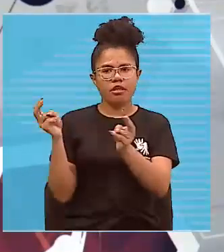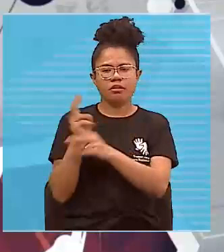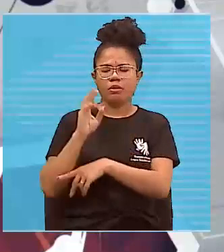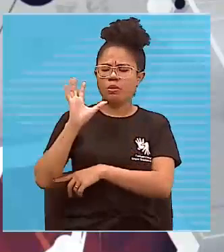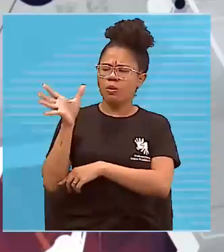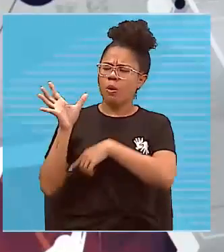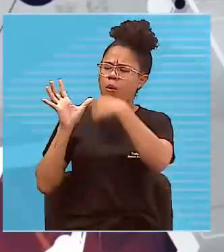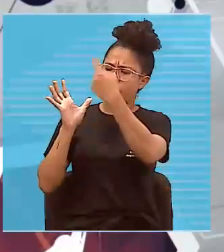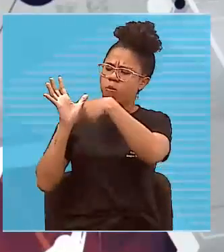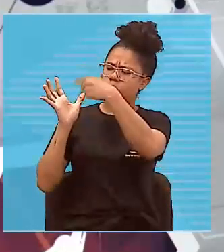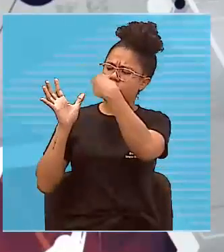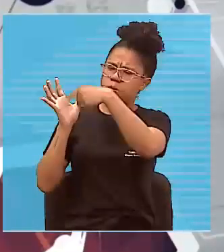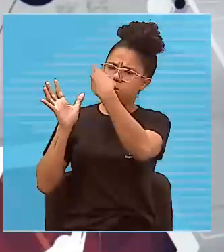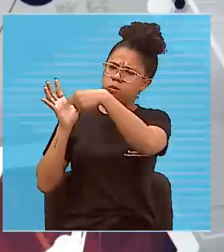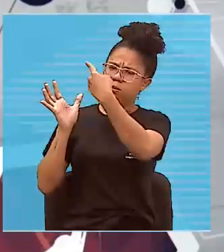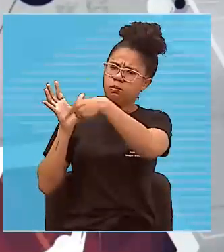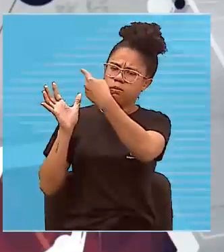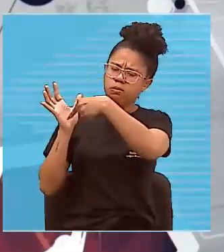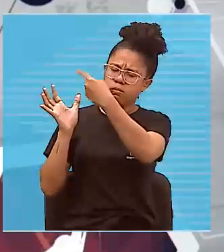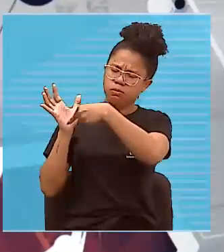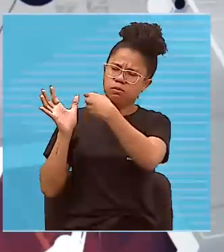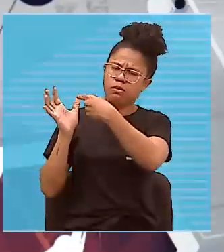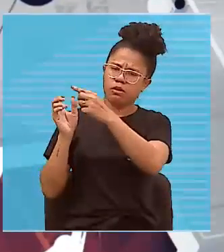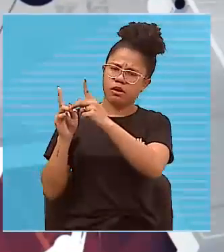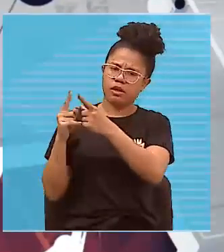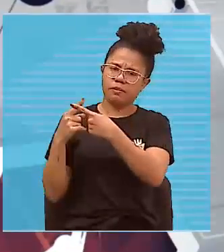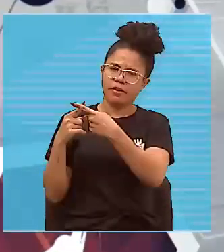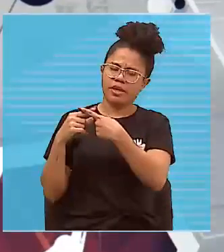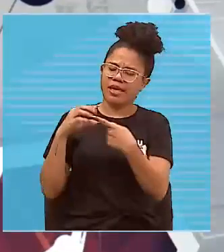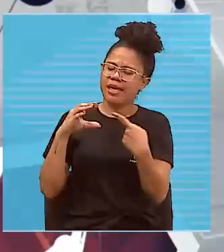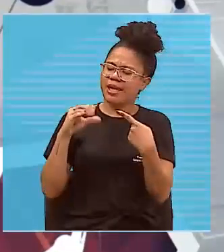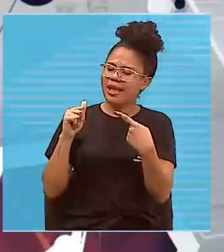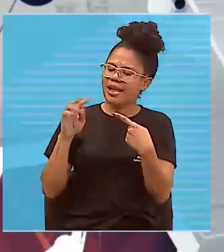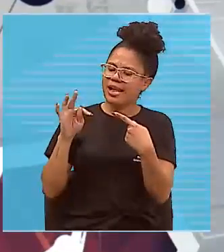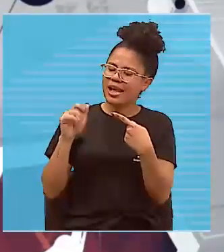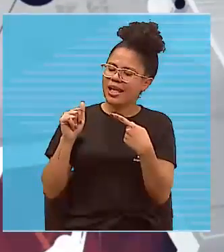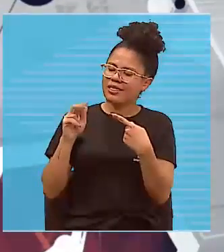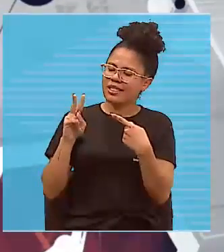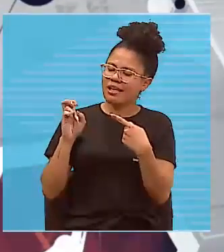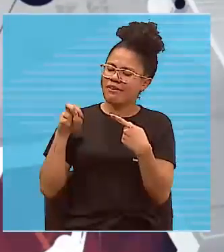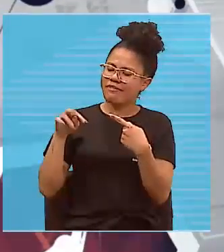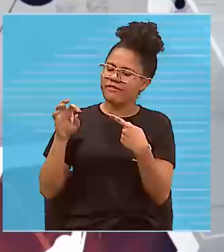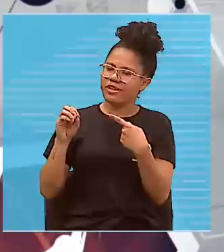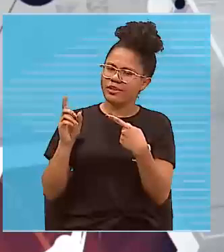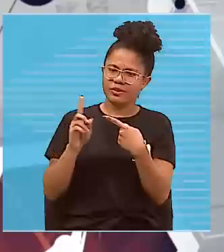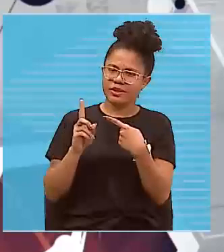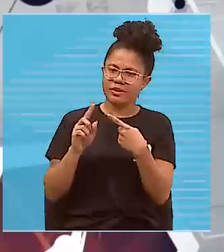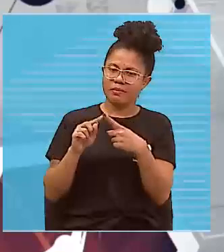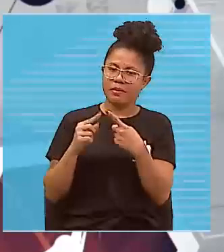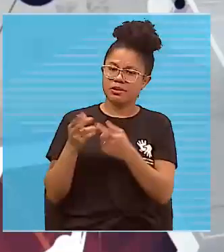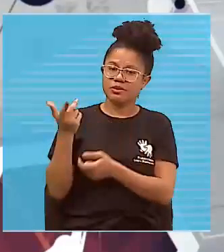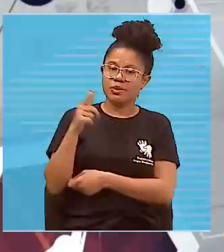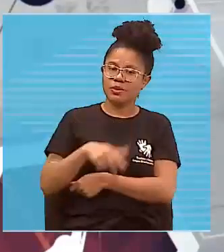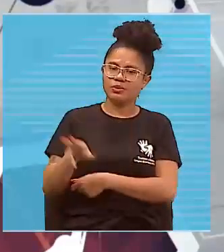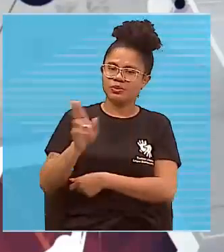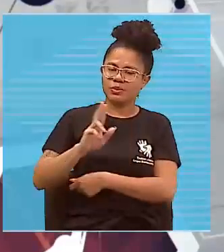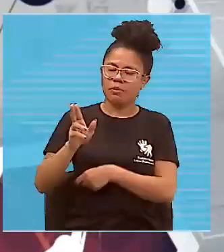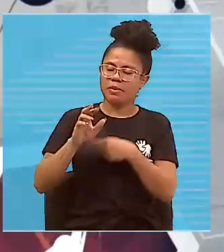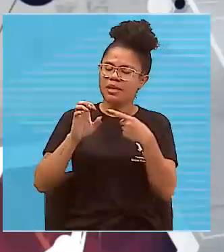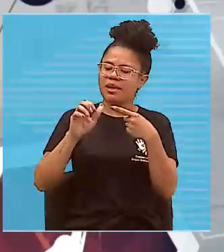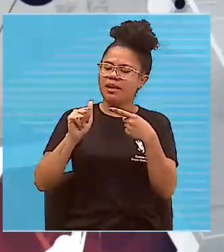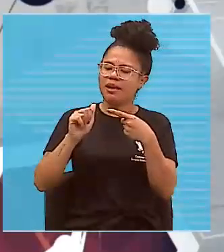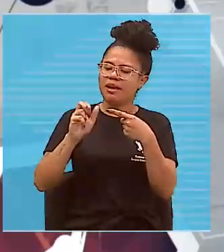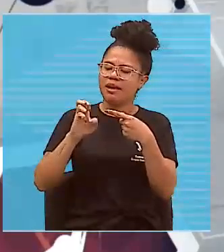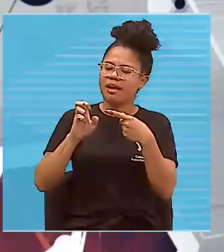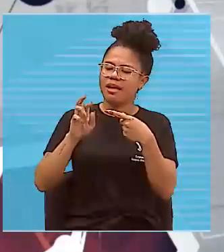os aerogeradores, né? Catavento é coisa do passado. É aerogerador, né? Então, e